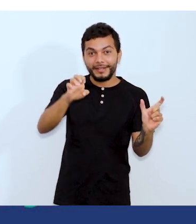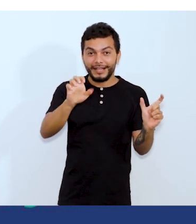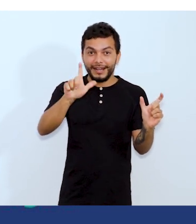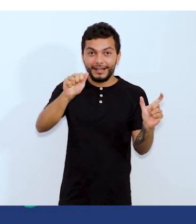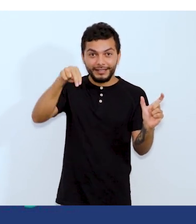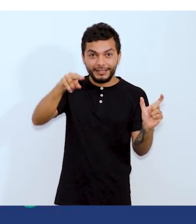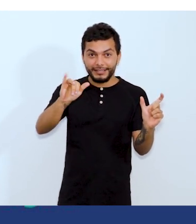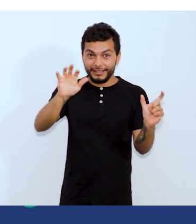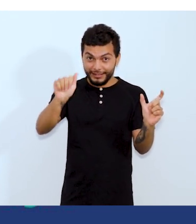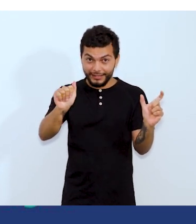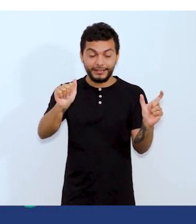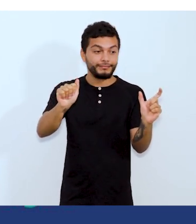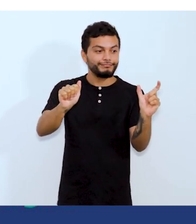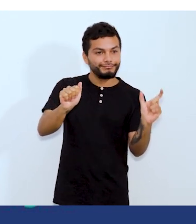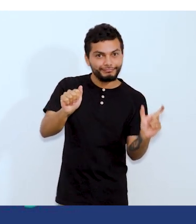melancia,